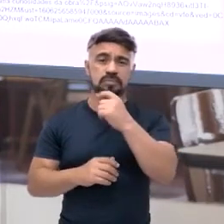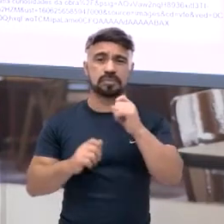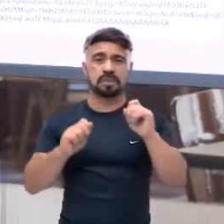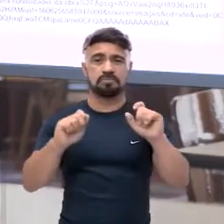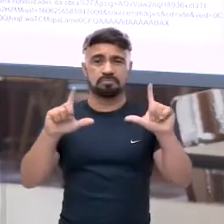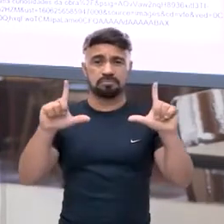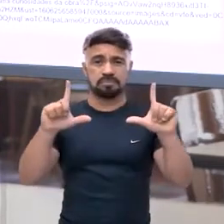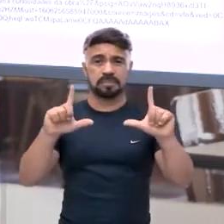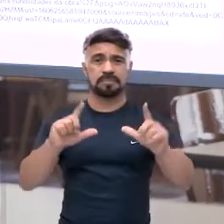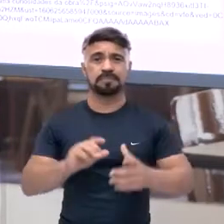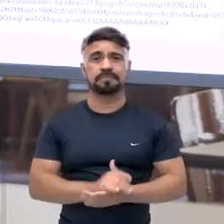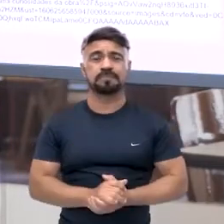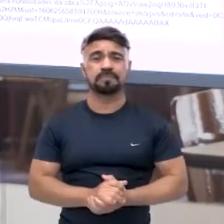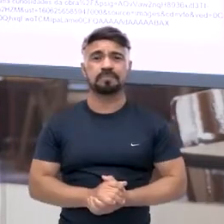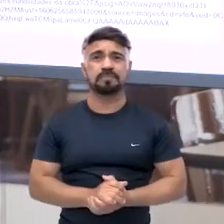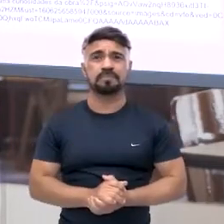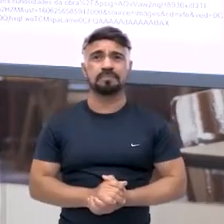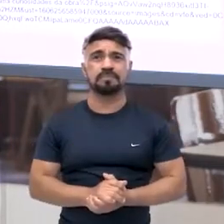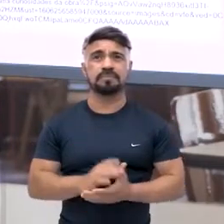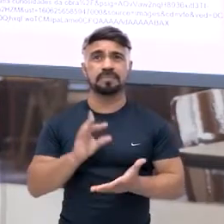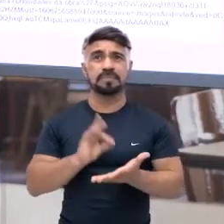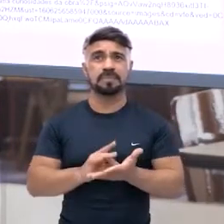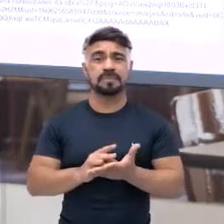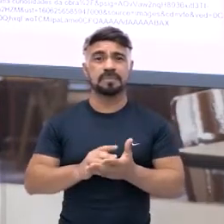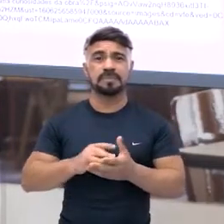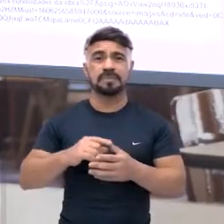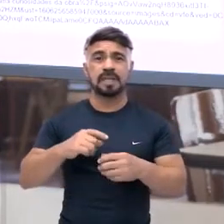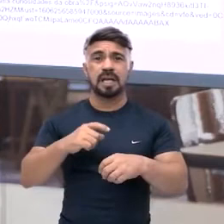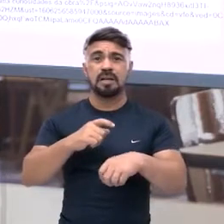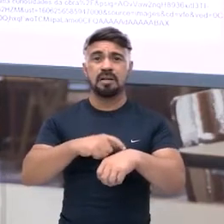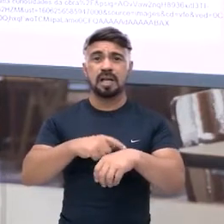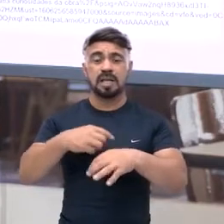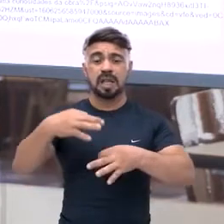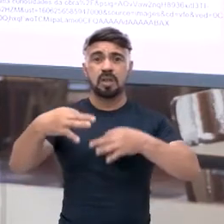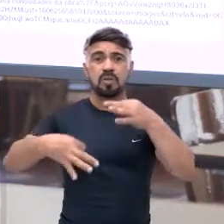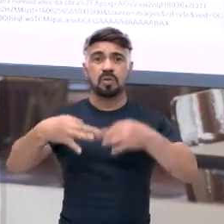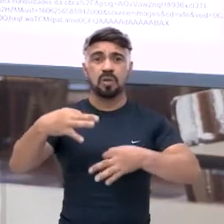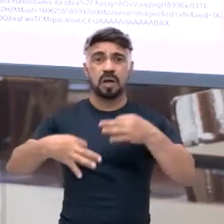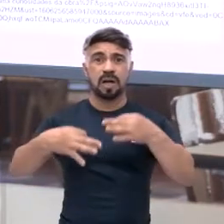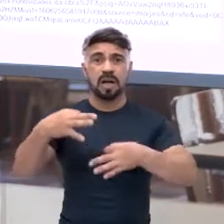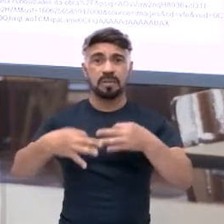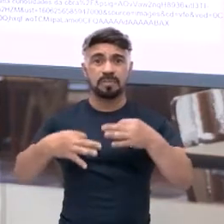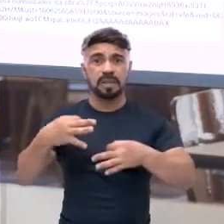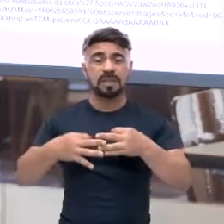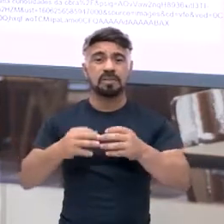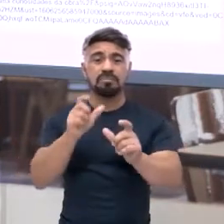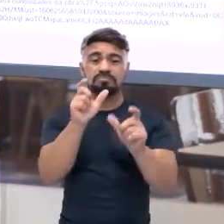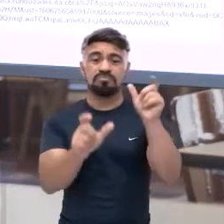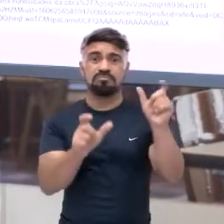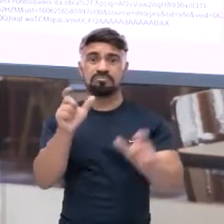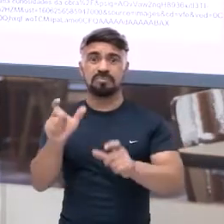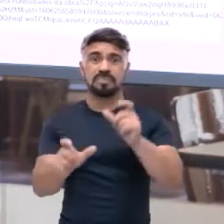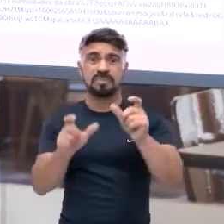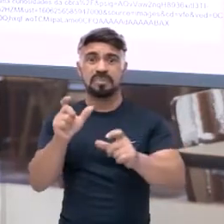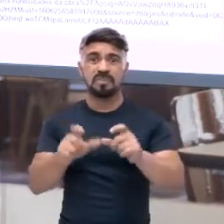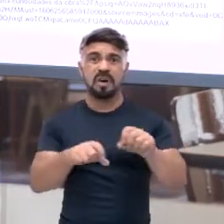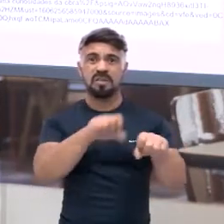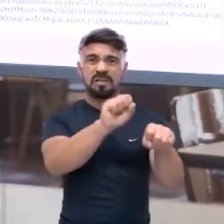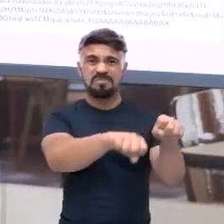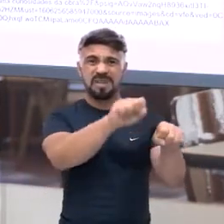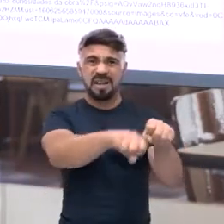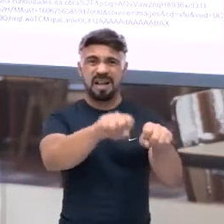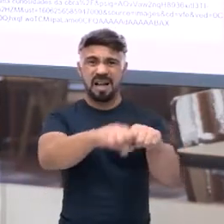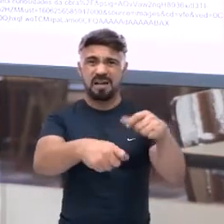nossa imagem. Nós temos literalmente a cena do julgamento, que é aquela cena em que muitos dos personagens eles